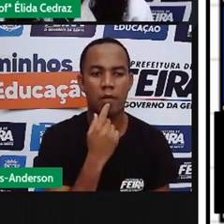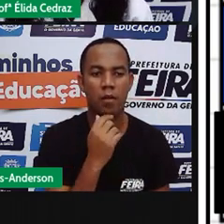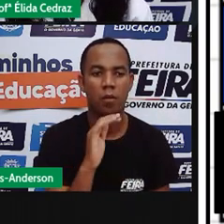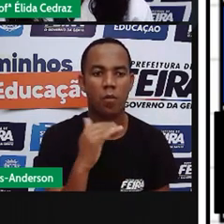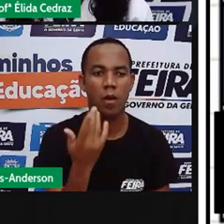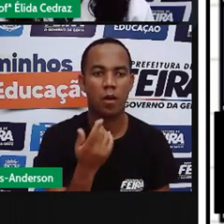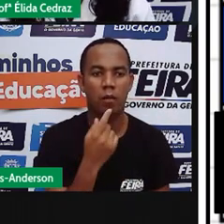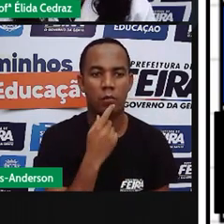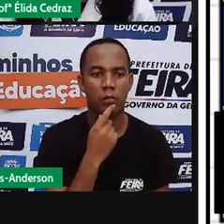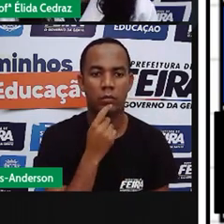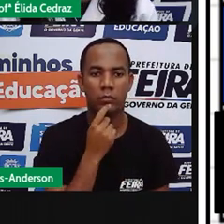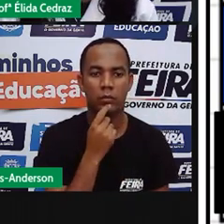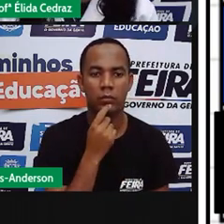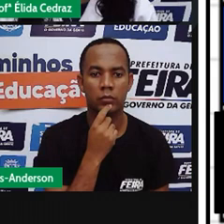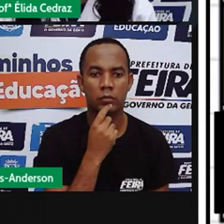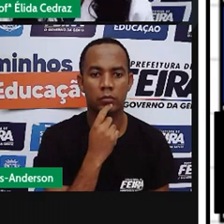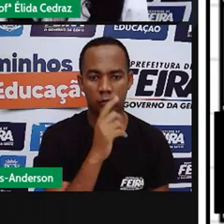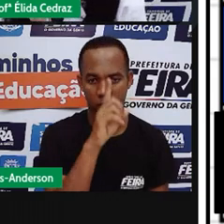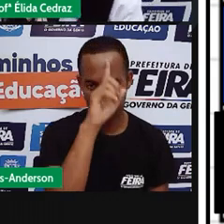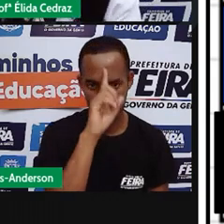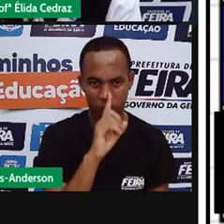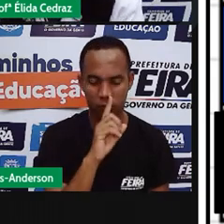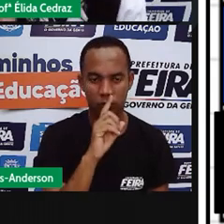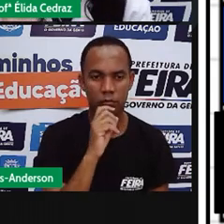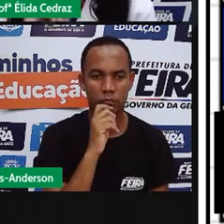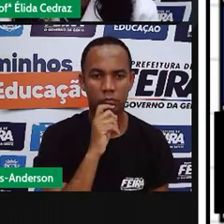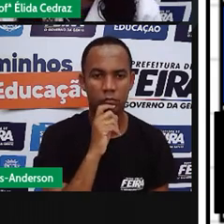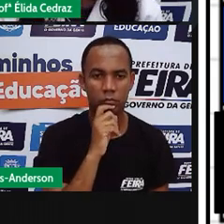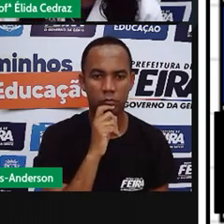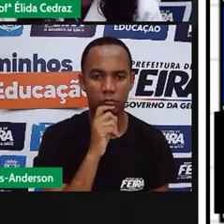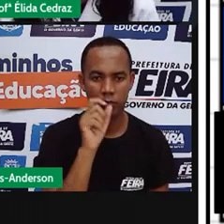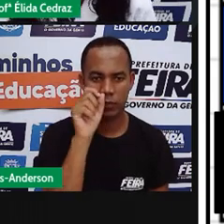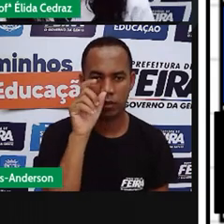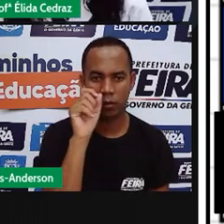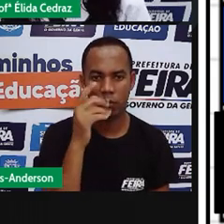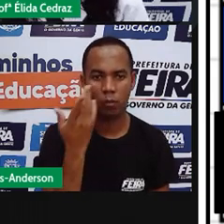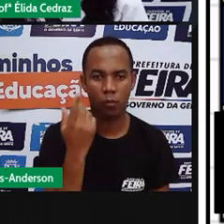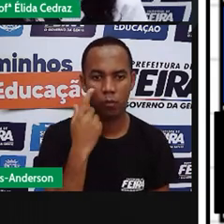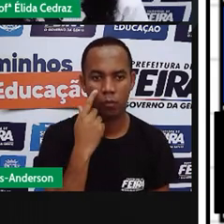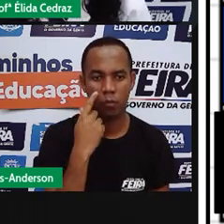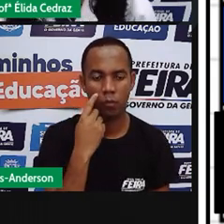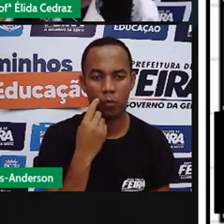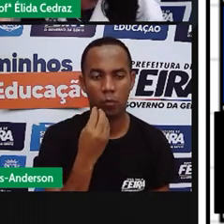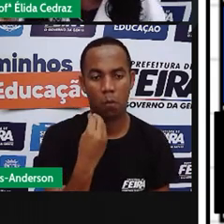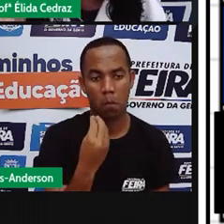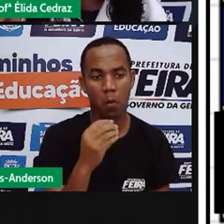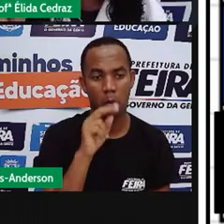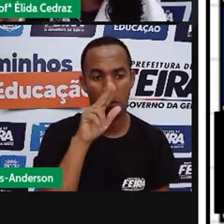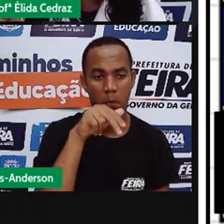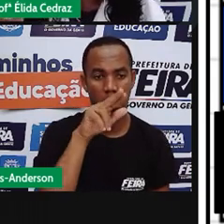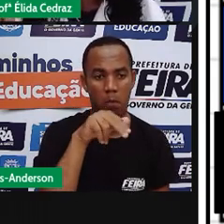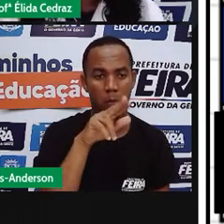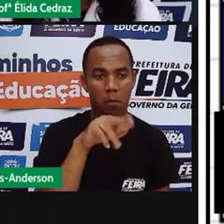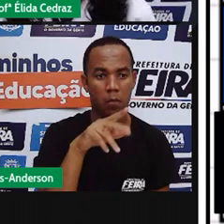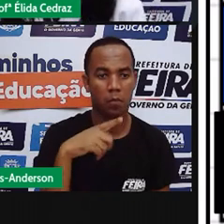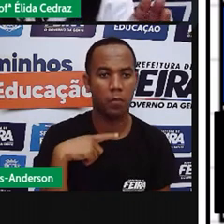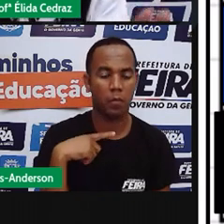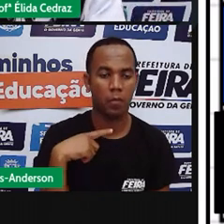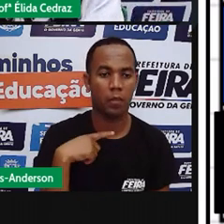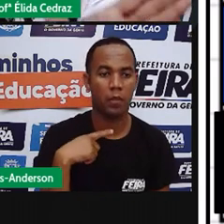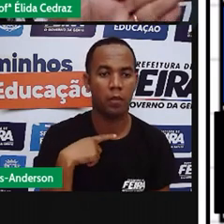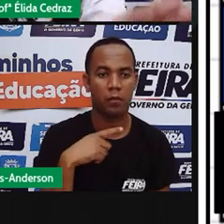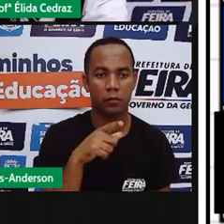é a cor? Azul. Se você pudesse pegar um lápis e pintar aquele que está numerado,